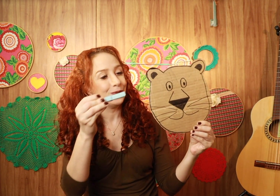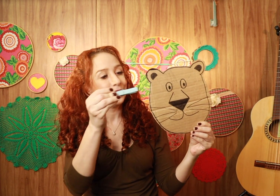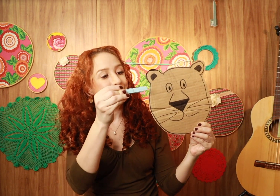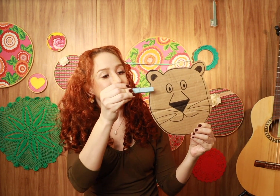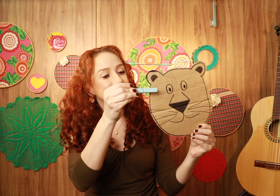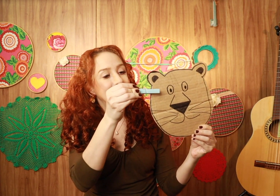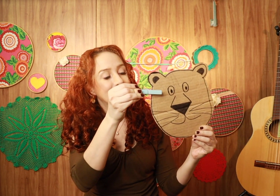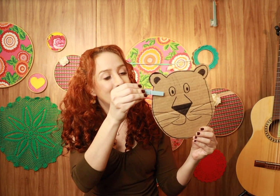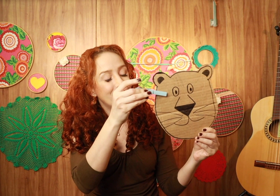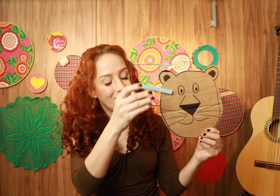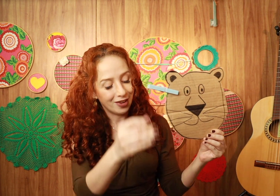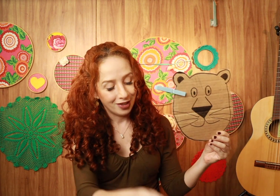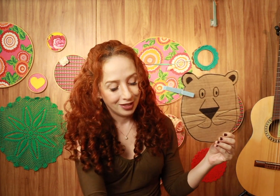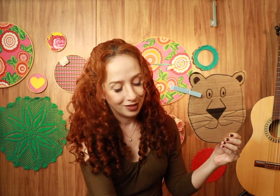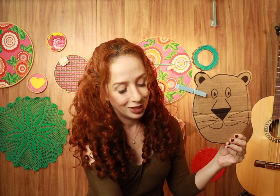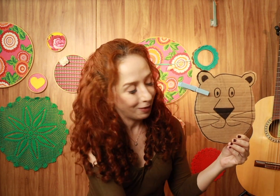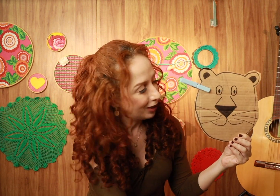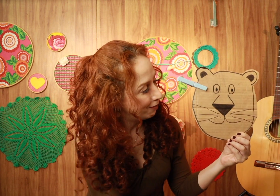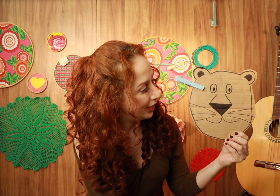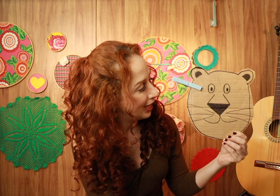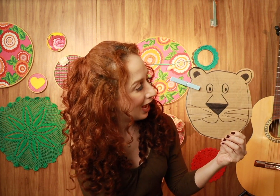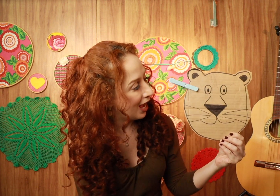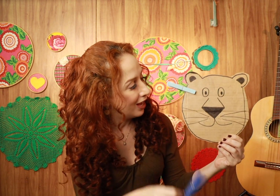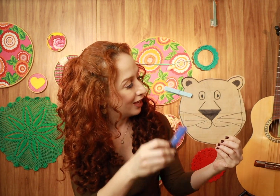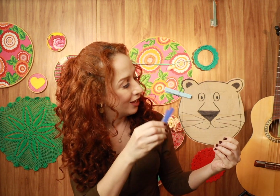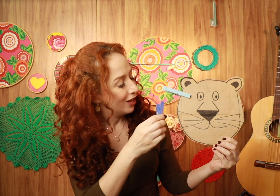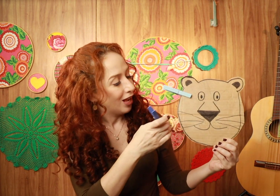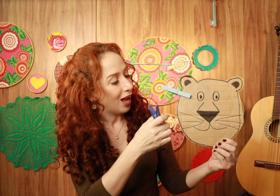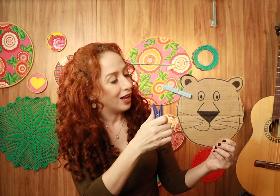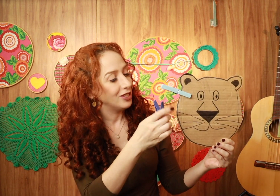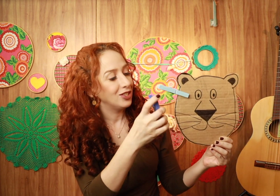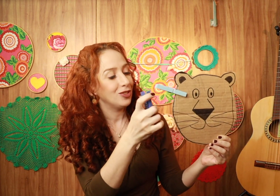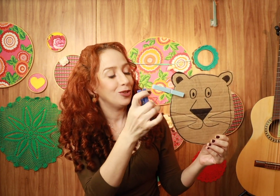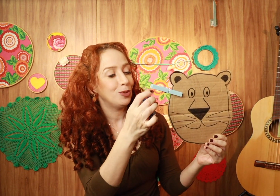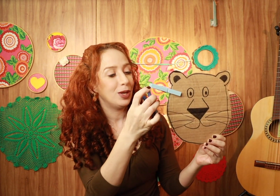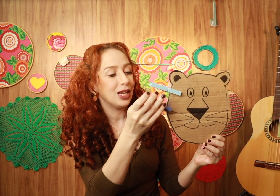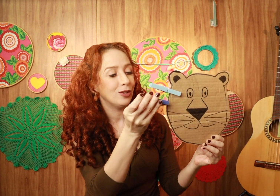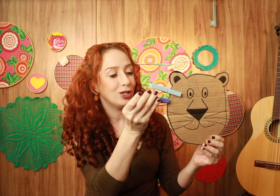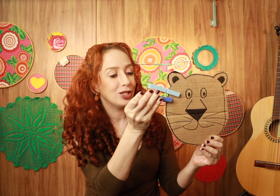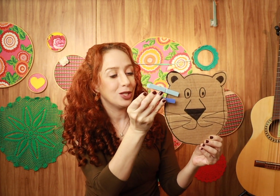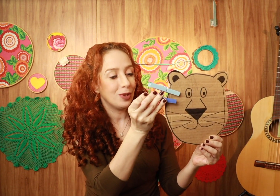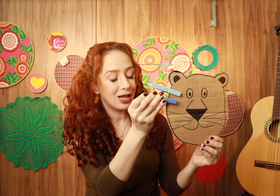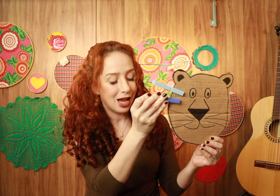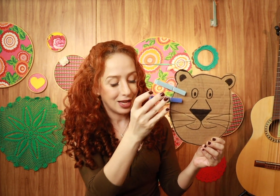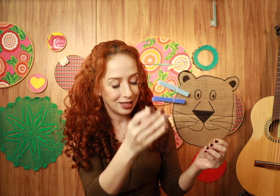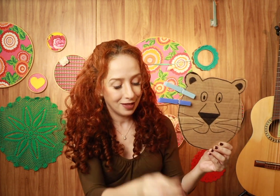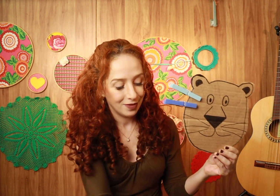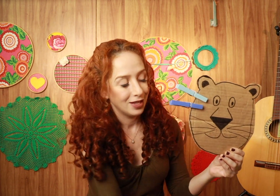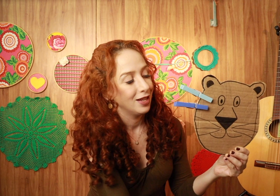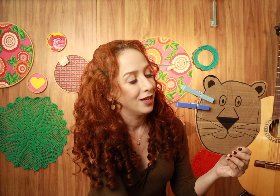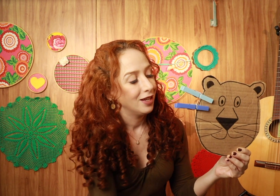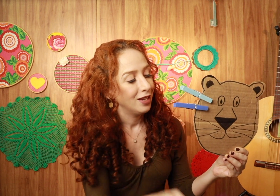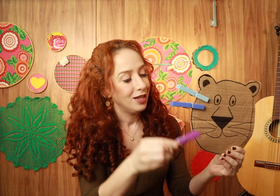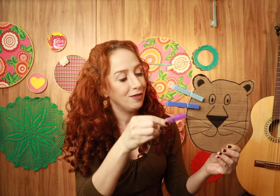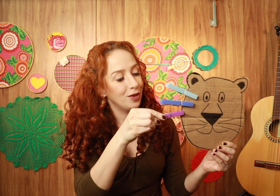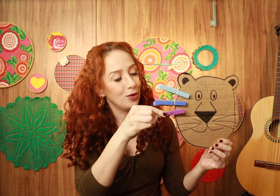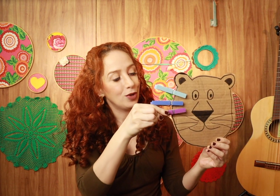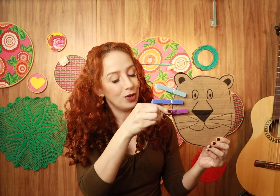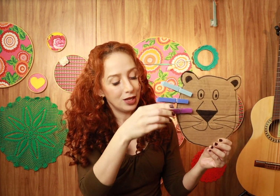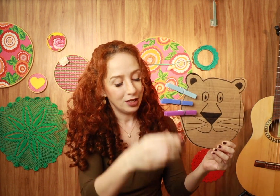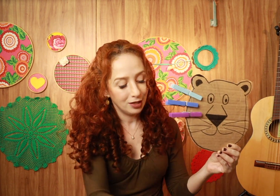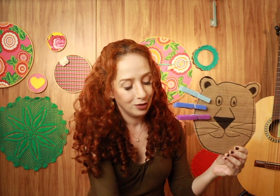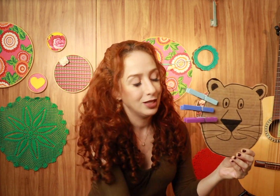leão. Então, ó, vocês podem pegar os pregadores da sua casa e